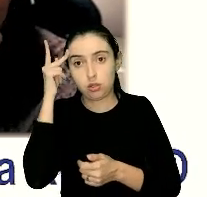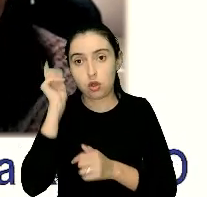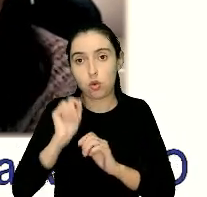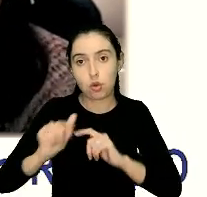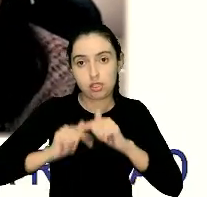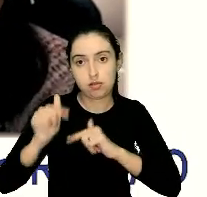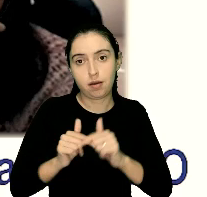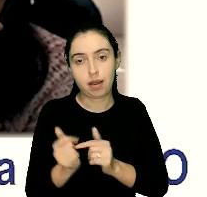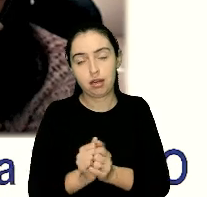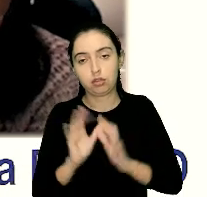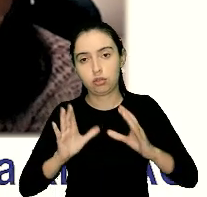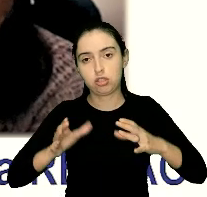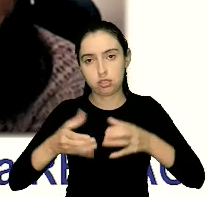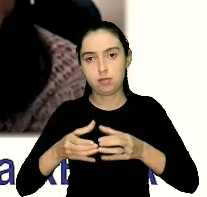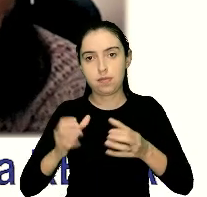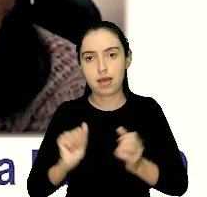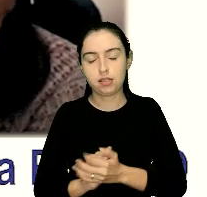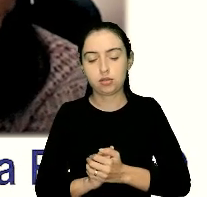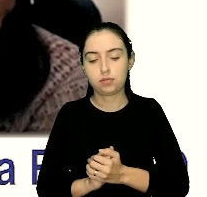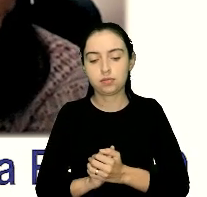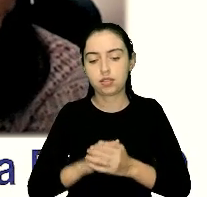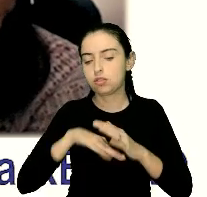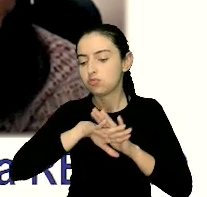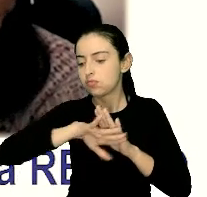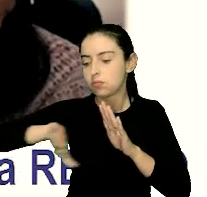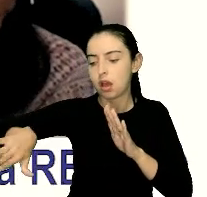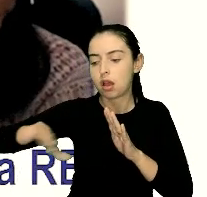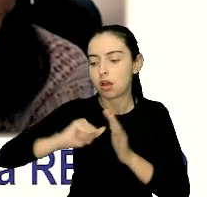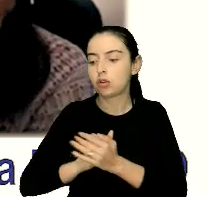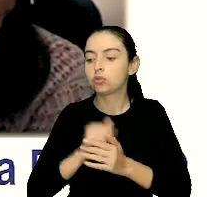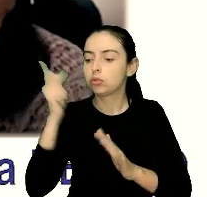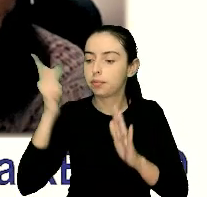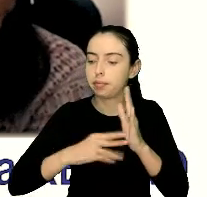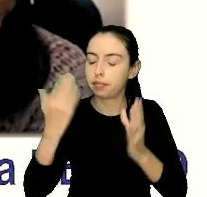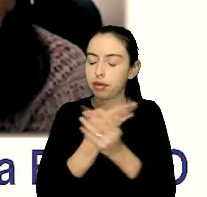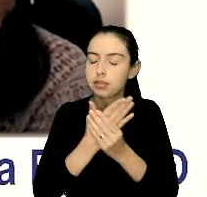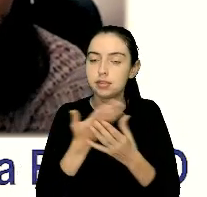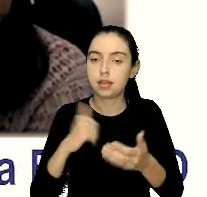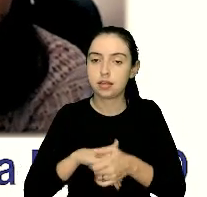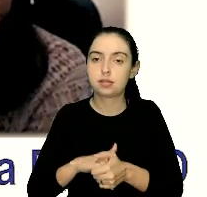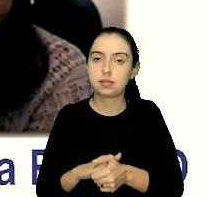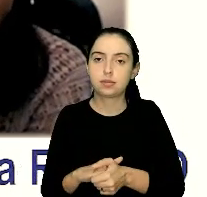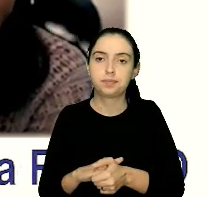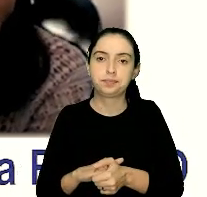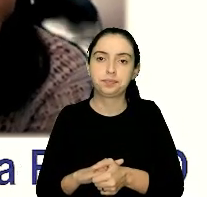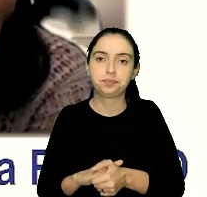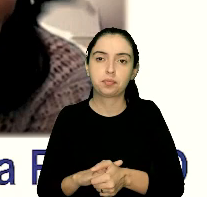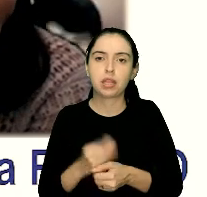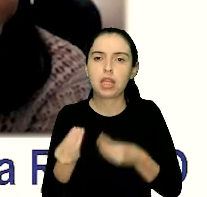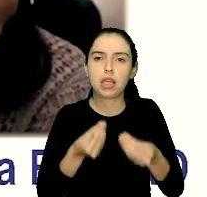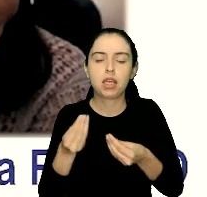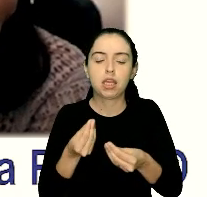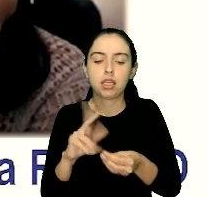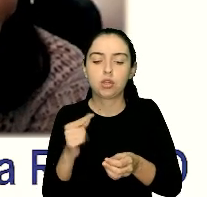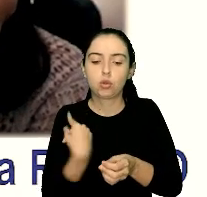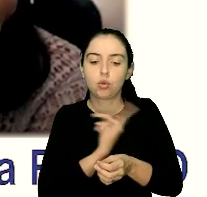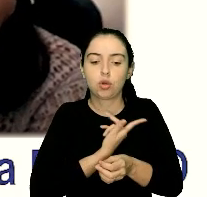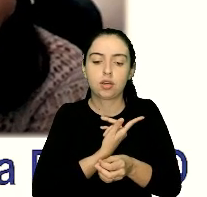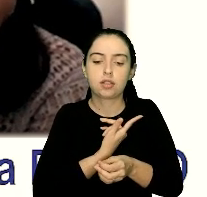então despachou em um processo que a gente realizasse um amplo